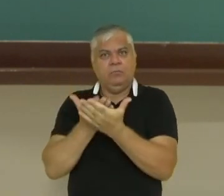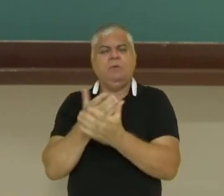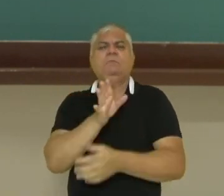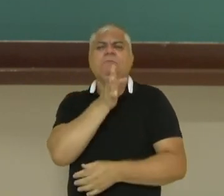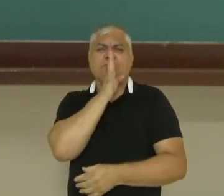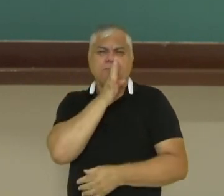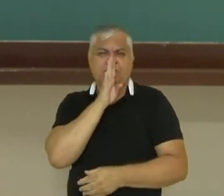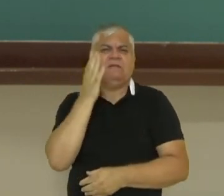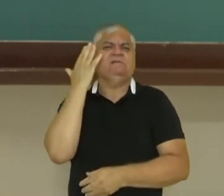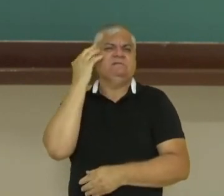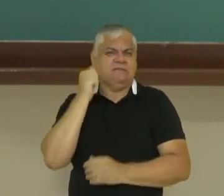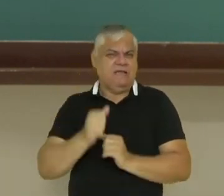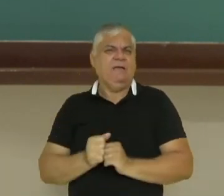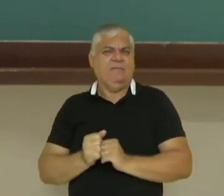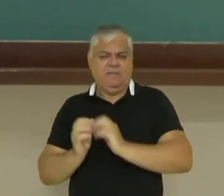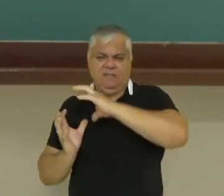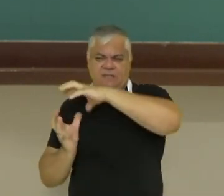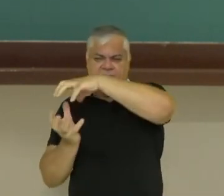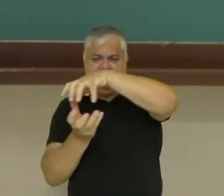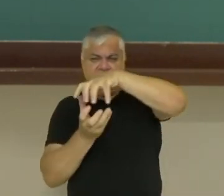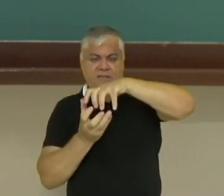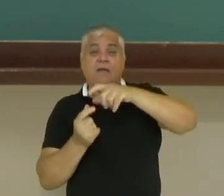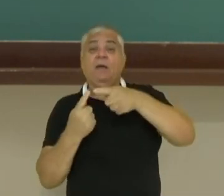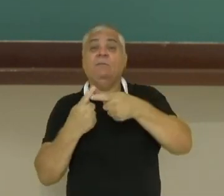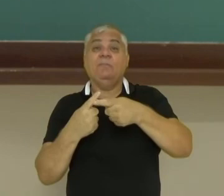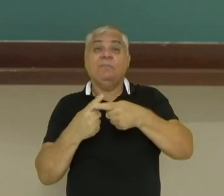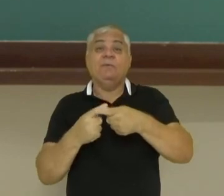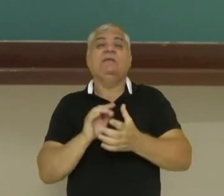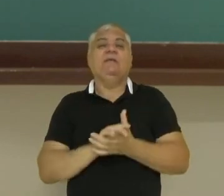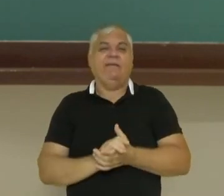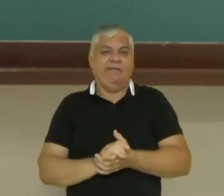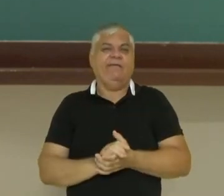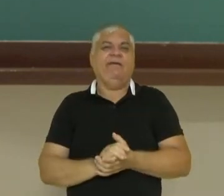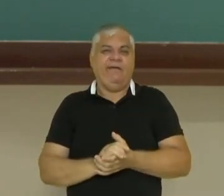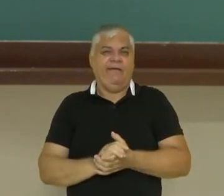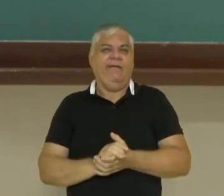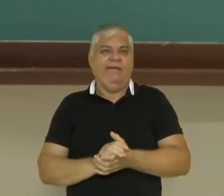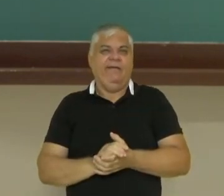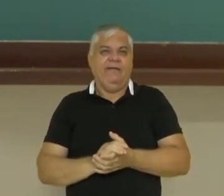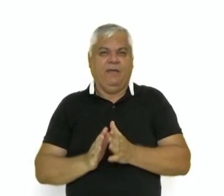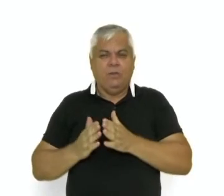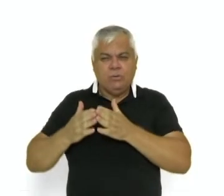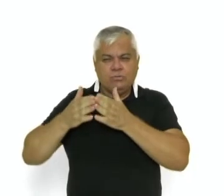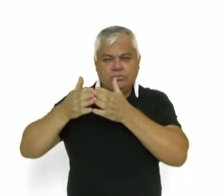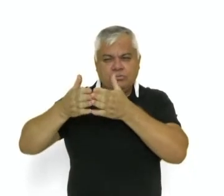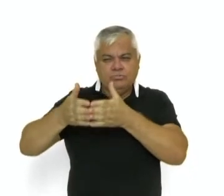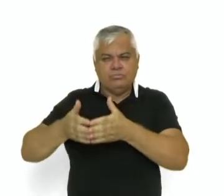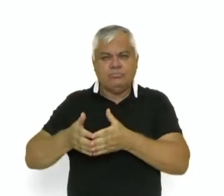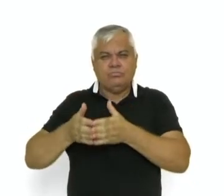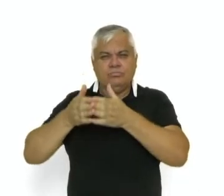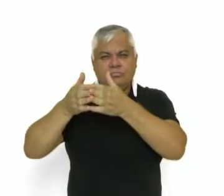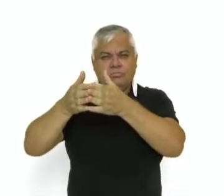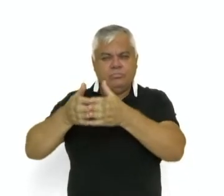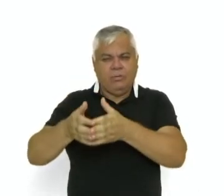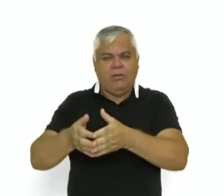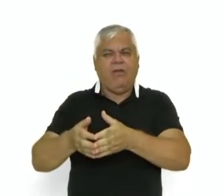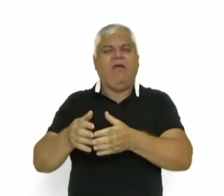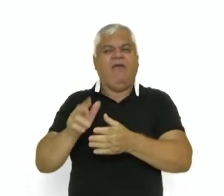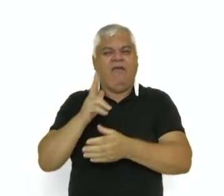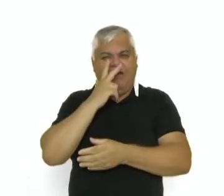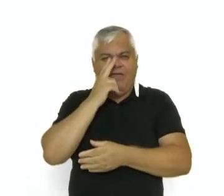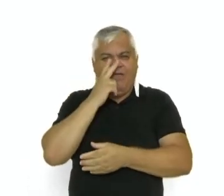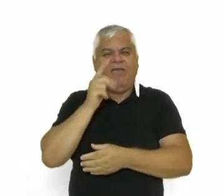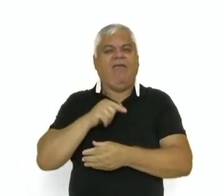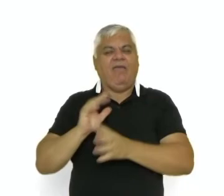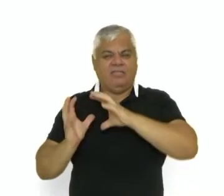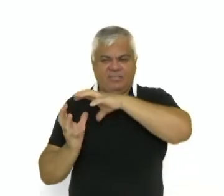era muito interessante porque, né, os caras sabiam realmente que a Terra era esférica. Então, grandes navegadores já